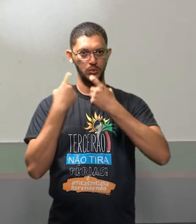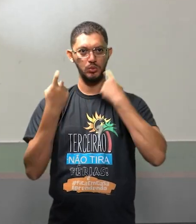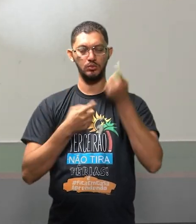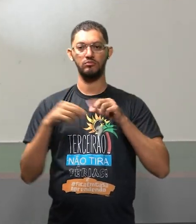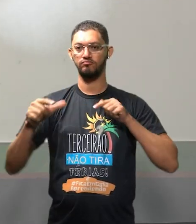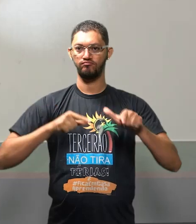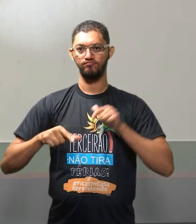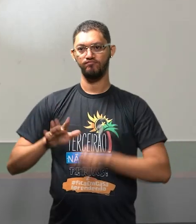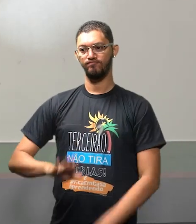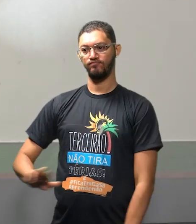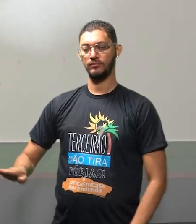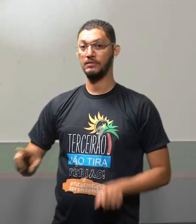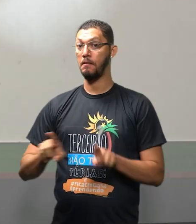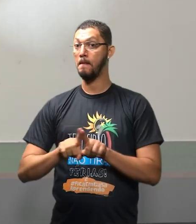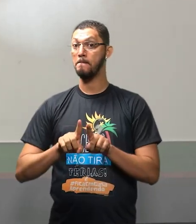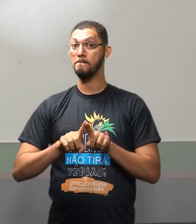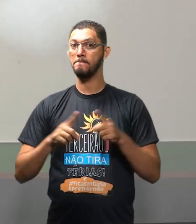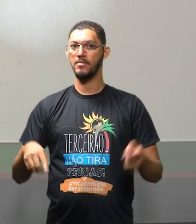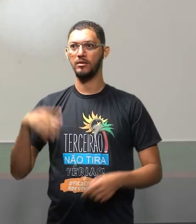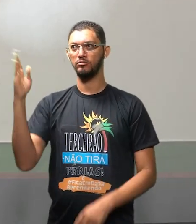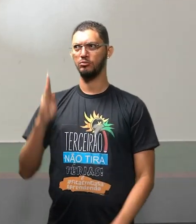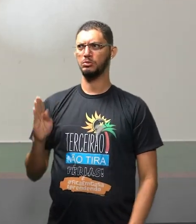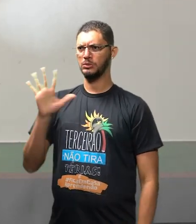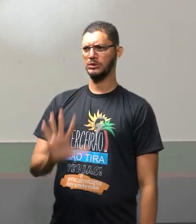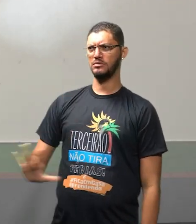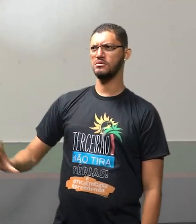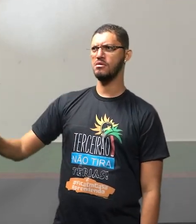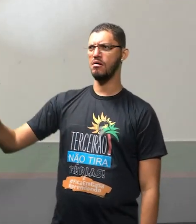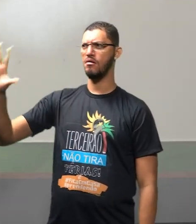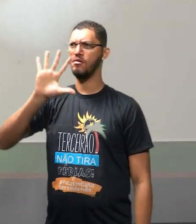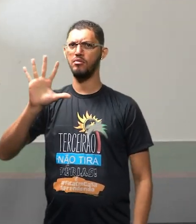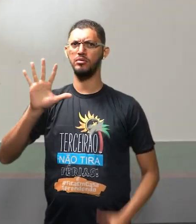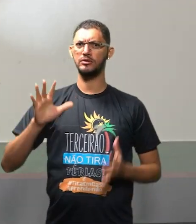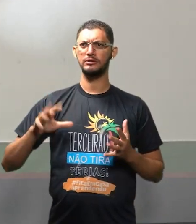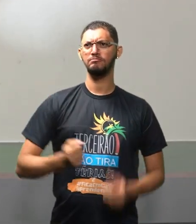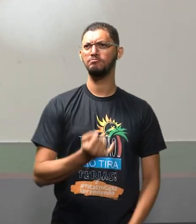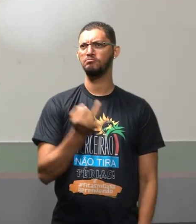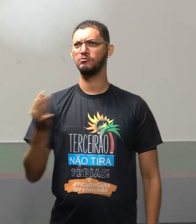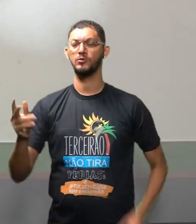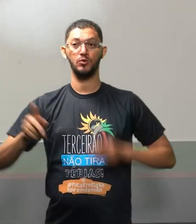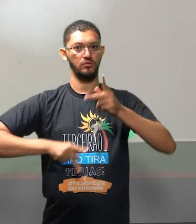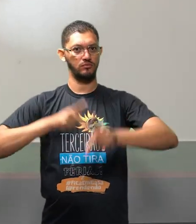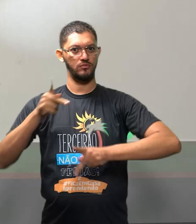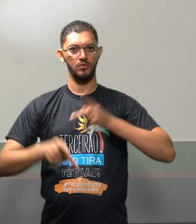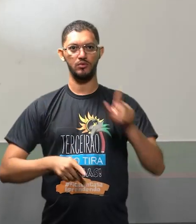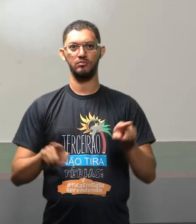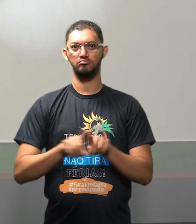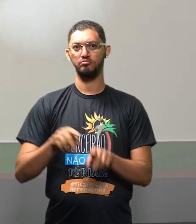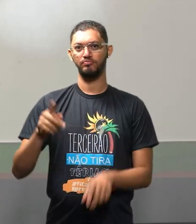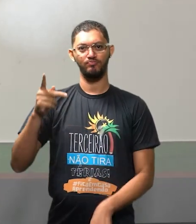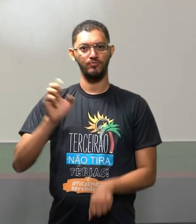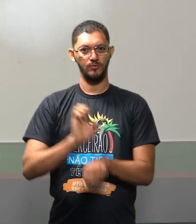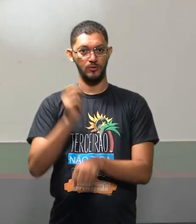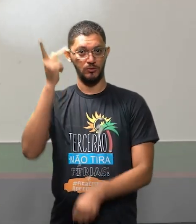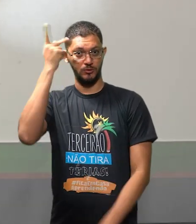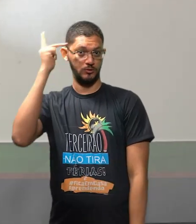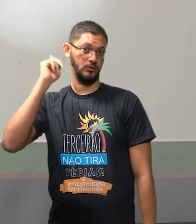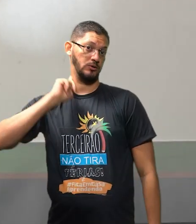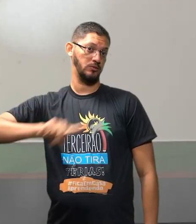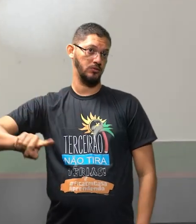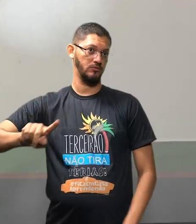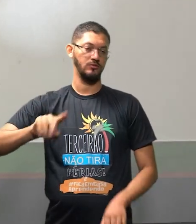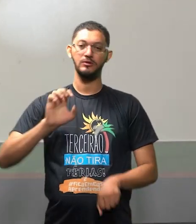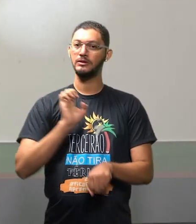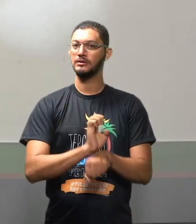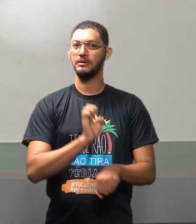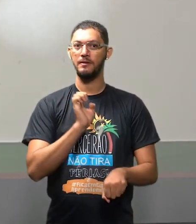trabalho infantil. Mas contando o Brasil como um todo, até pela quantidade populacional, São Paulo e Minas Gerais são